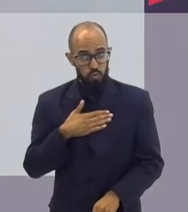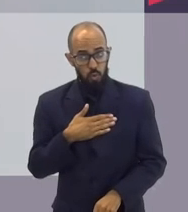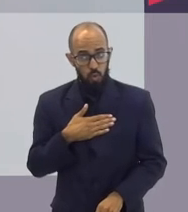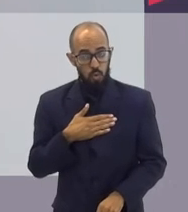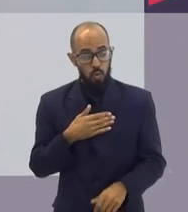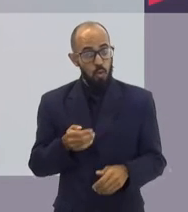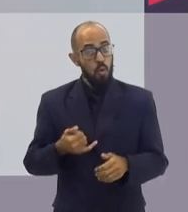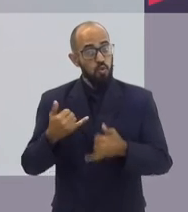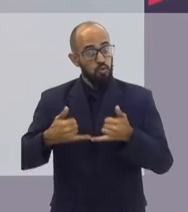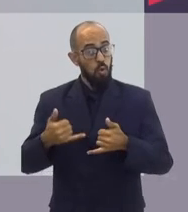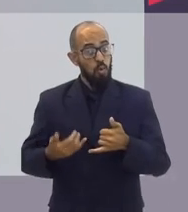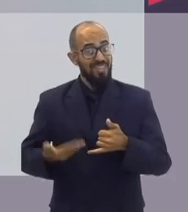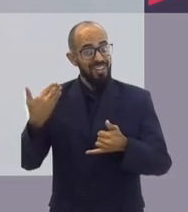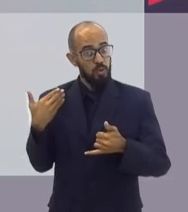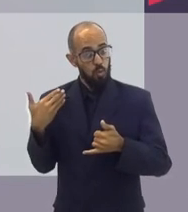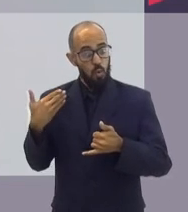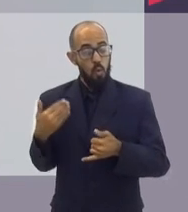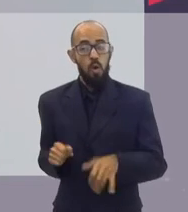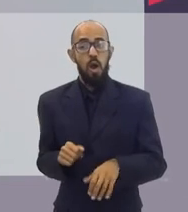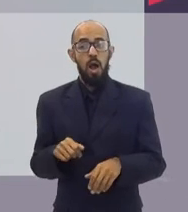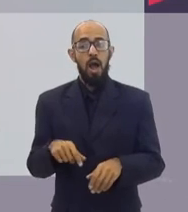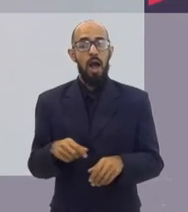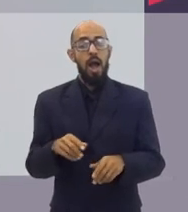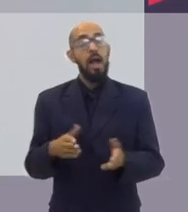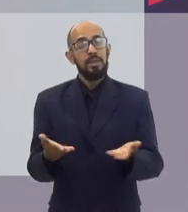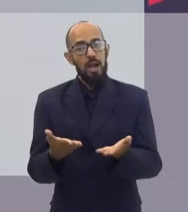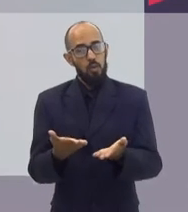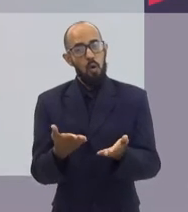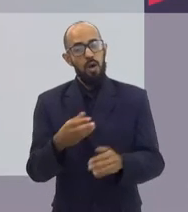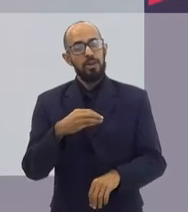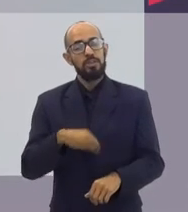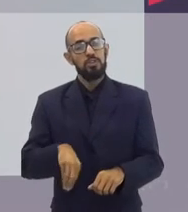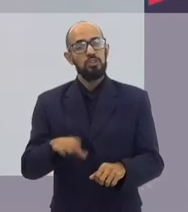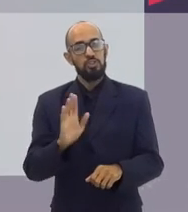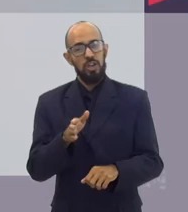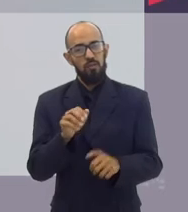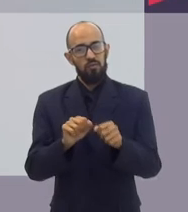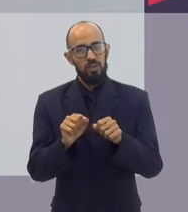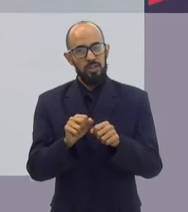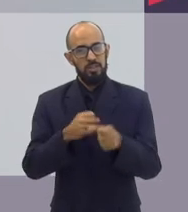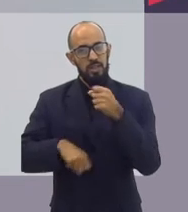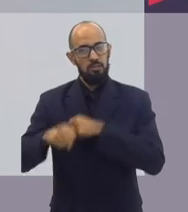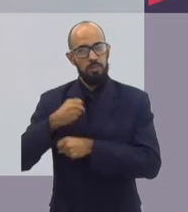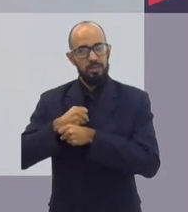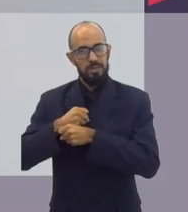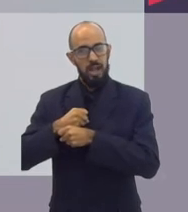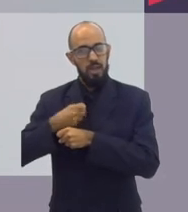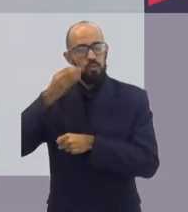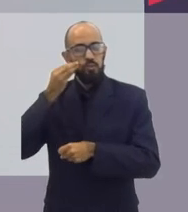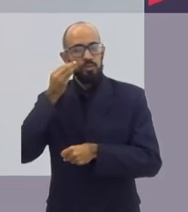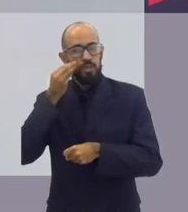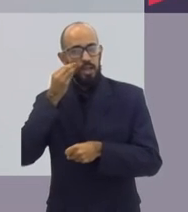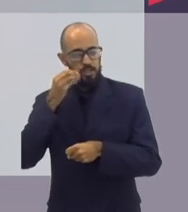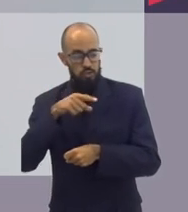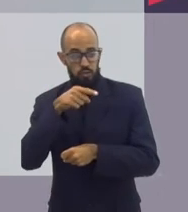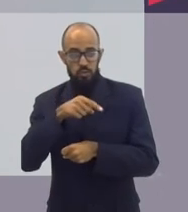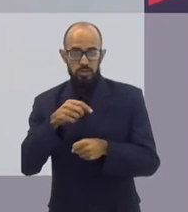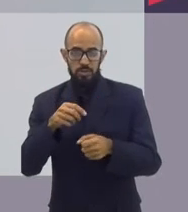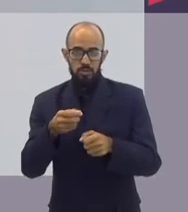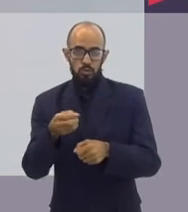aquele jogo anterior, e já fizemos ano passado um teste com esse jogo aqui, né? E foi bem avaliado, porque